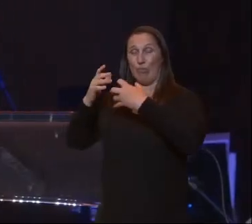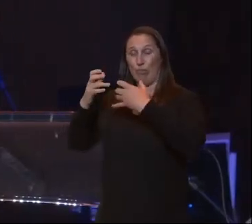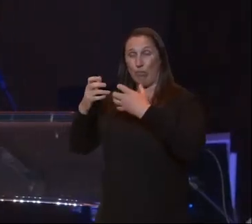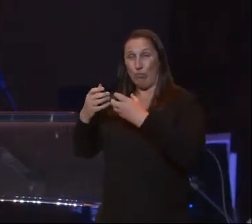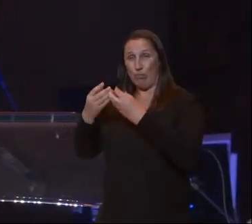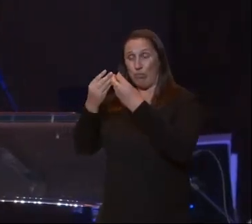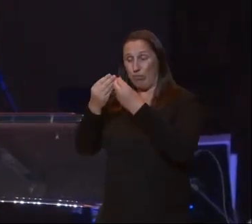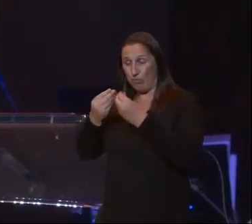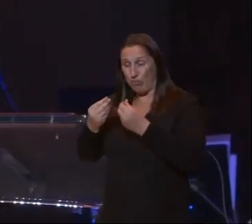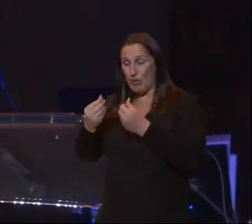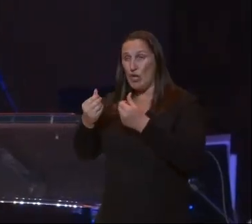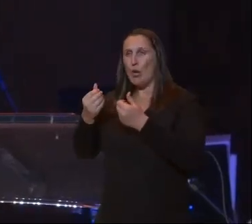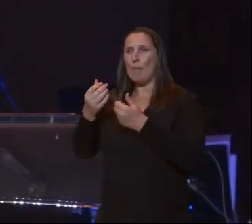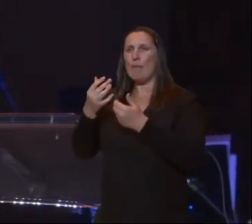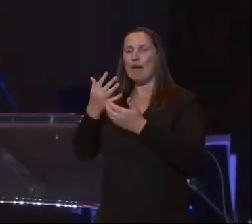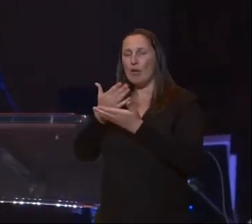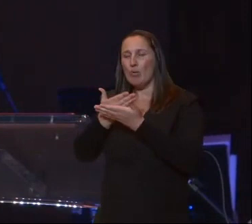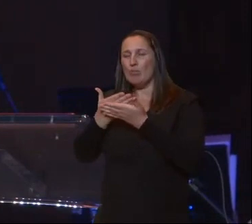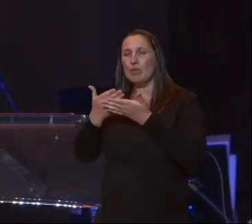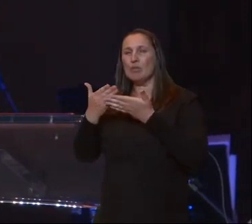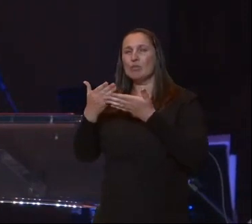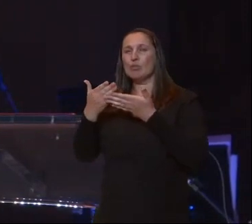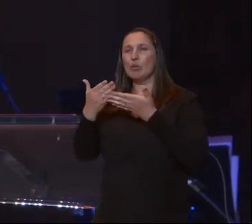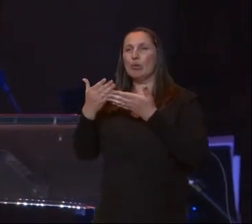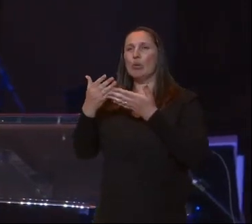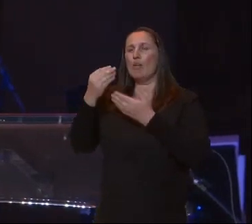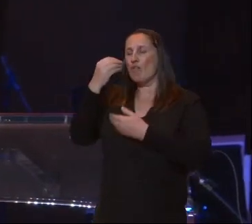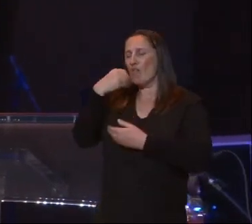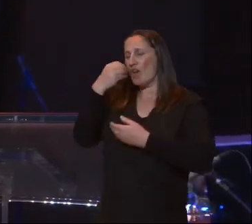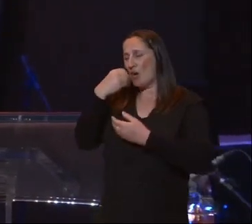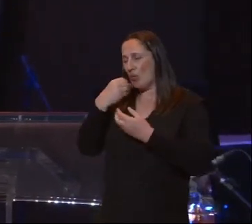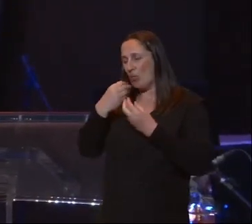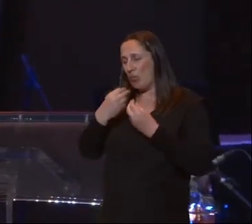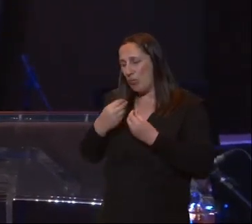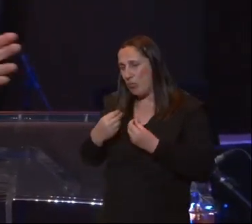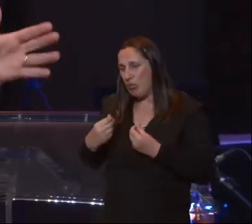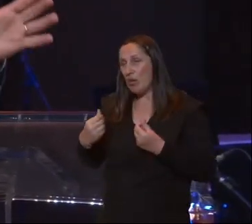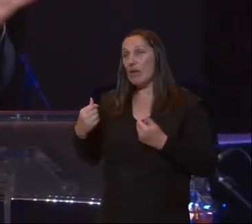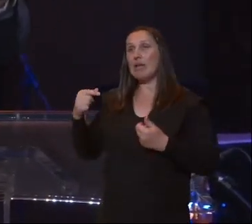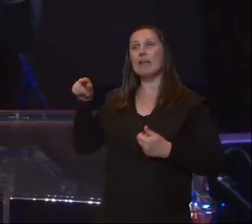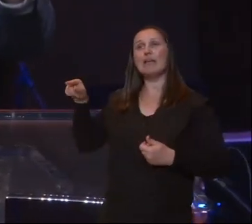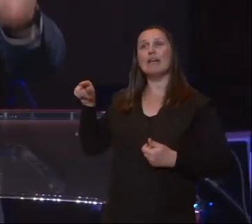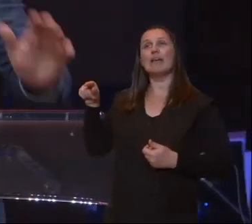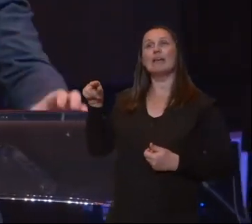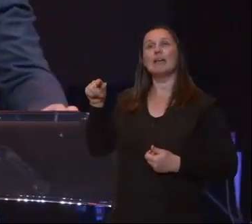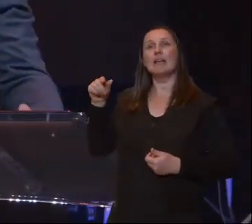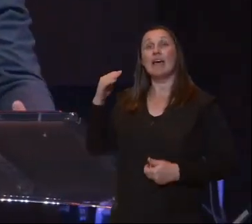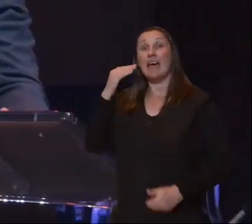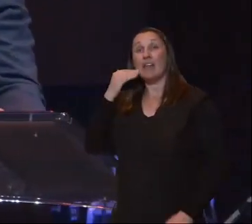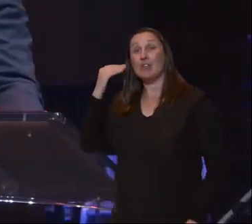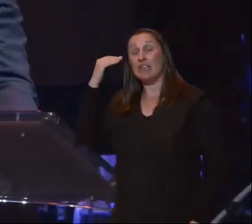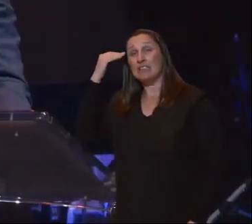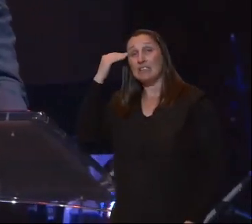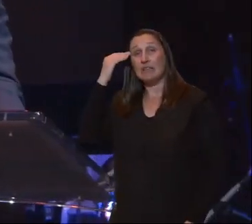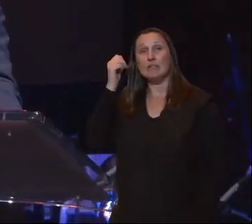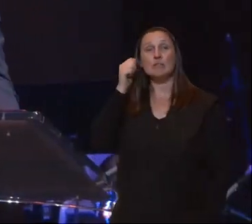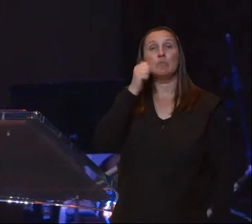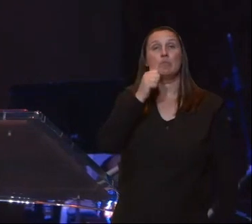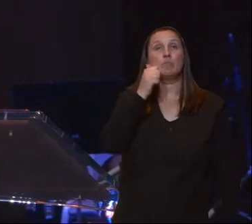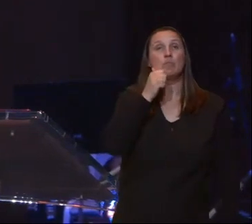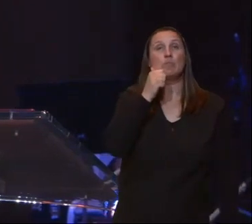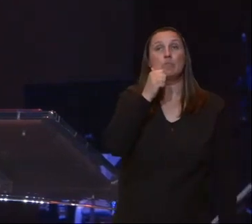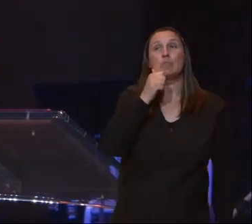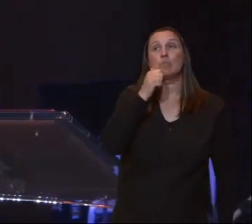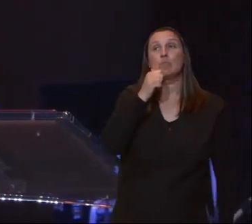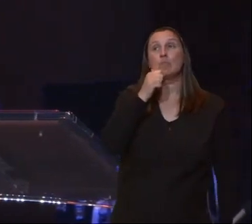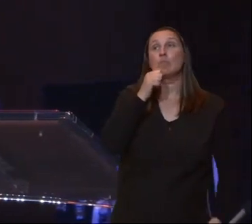pai atrofiando. E ele contando que ele era adolescente, sua mãe sai de casa e ele agora